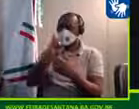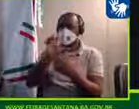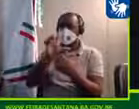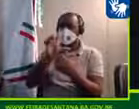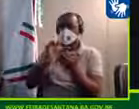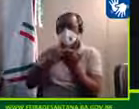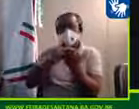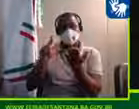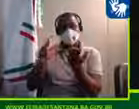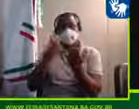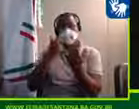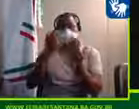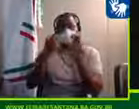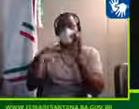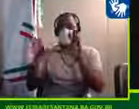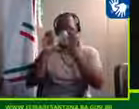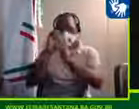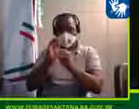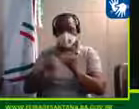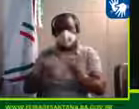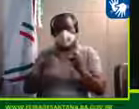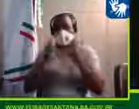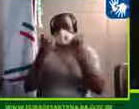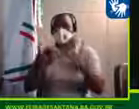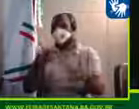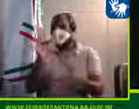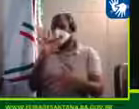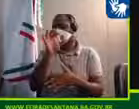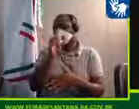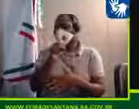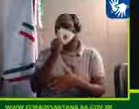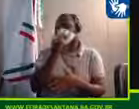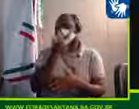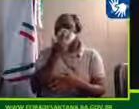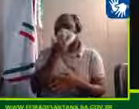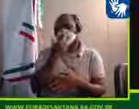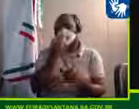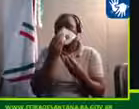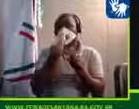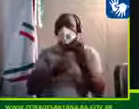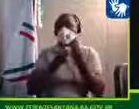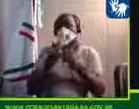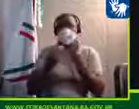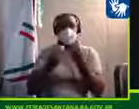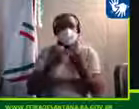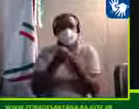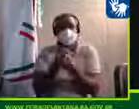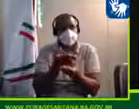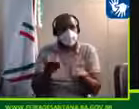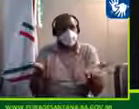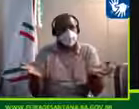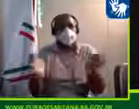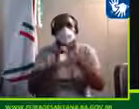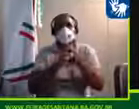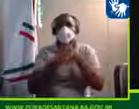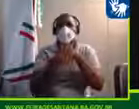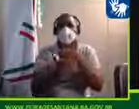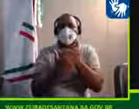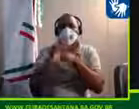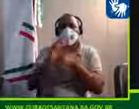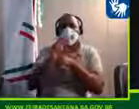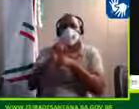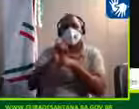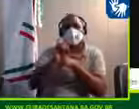publicou a matéria colocando Feira de Santana como um centro distribuidor da Covid-19. Como é que você